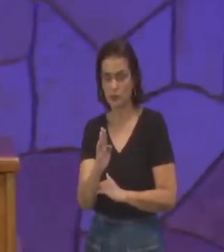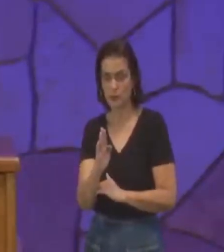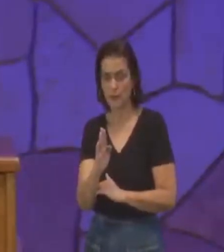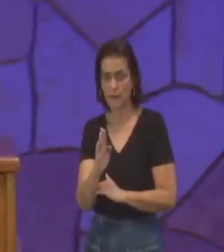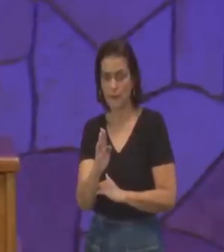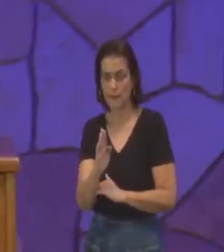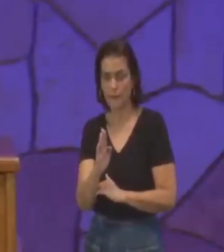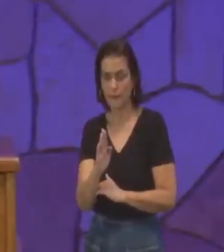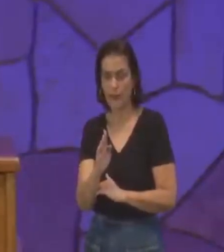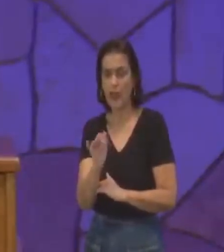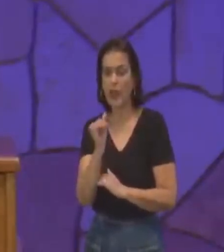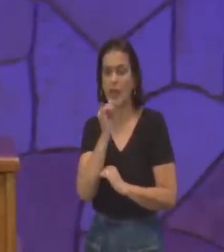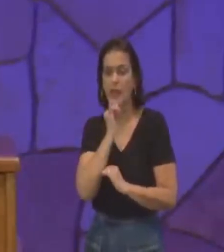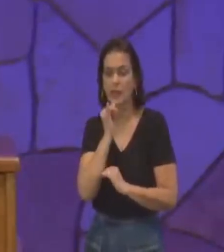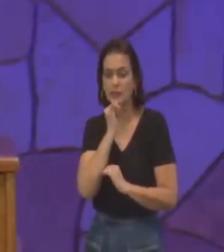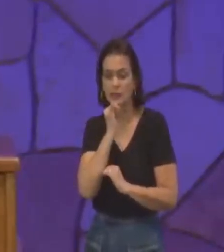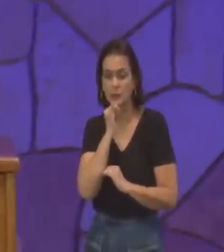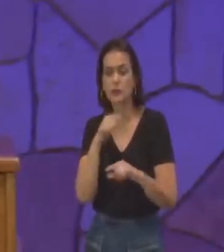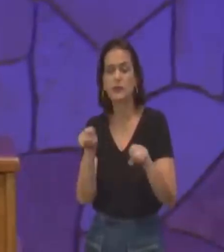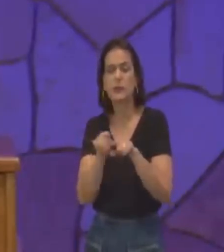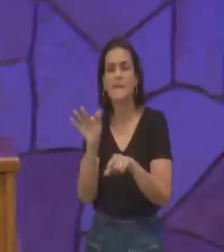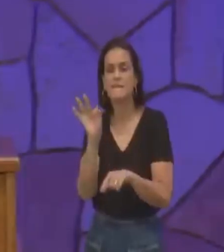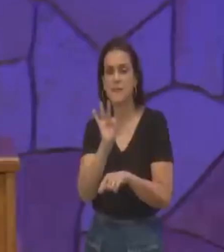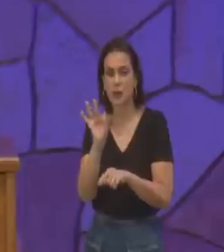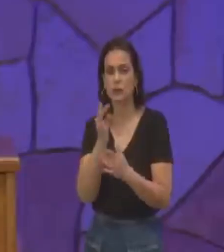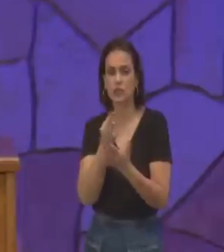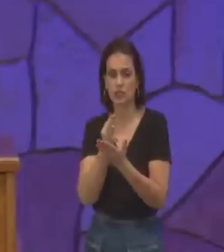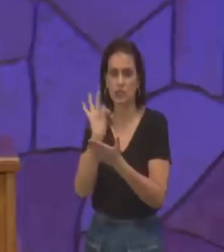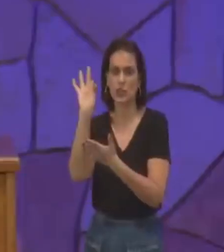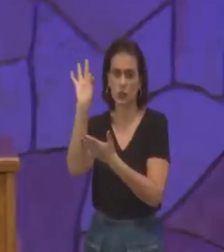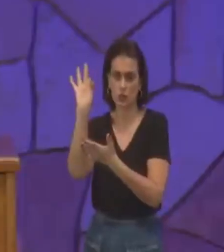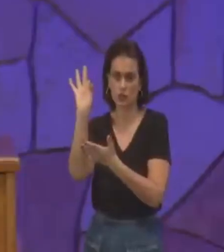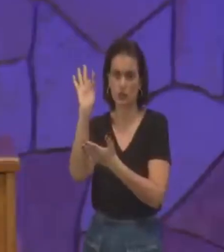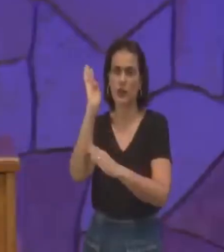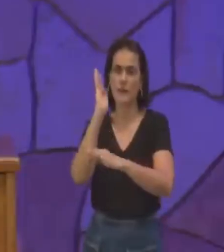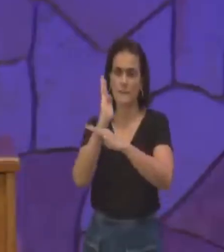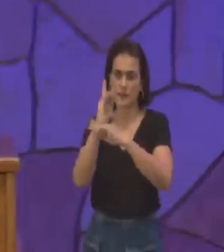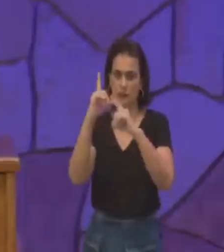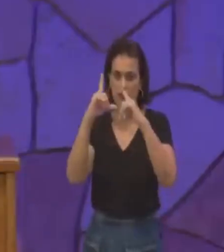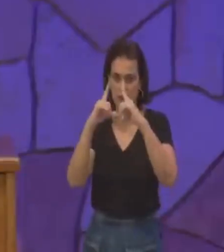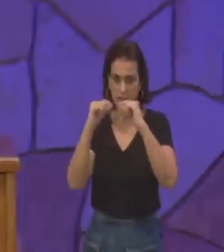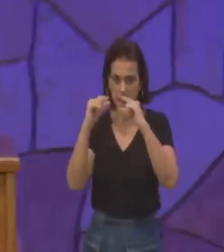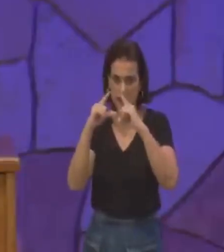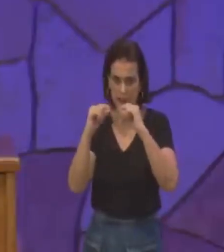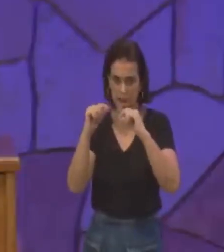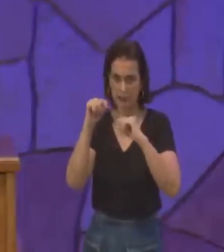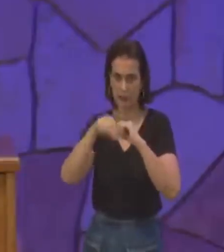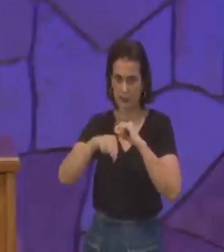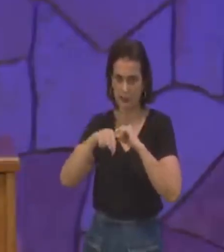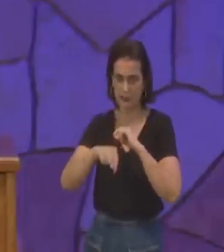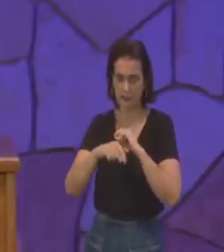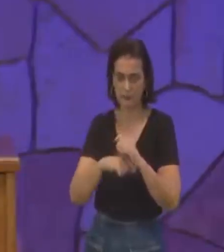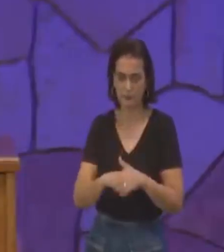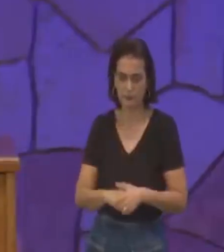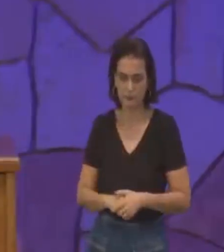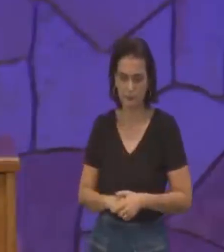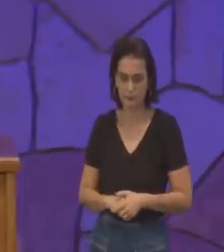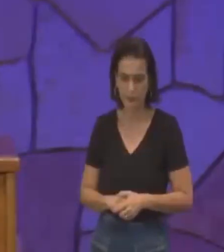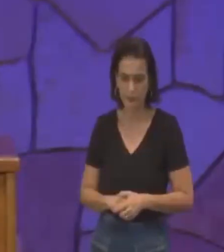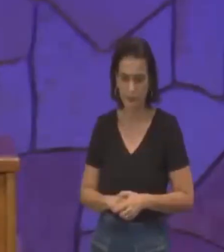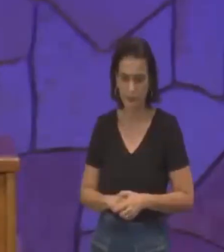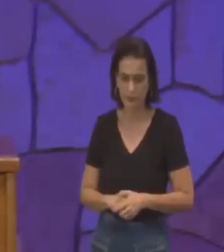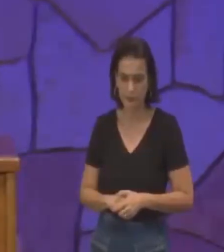ensino, como por exemplo a nossa Faculdade Teológica Batista de Brasília, aqui nesta cidade.